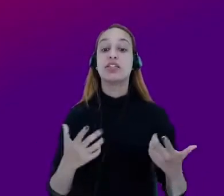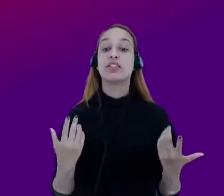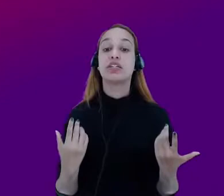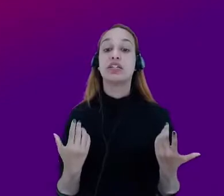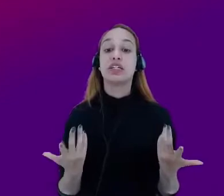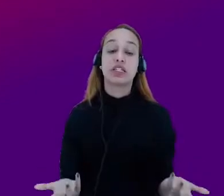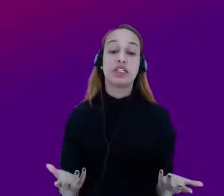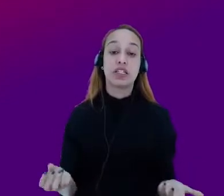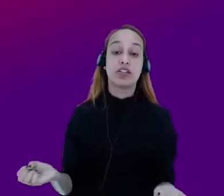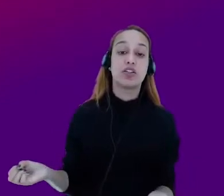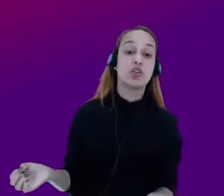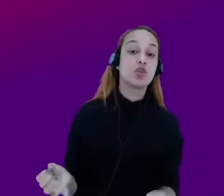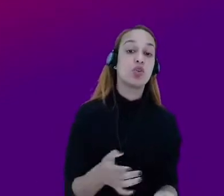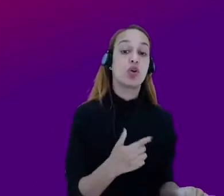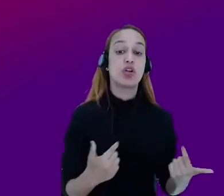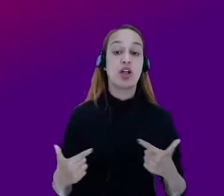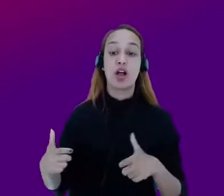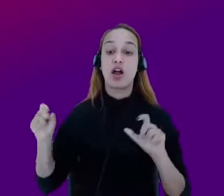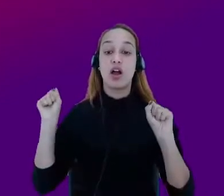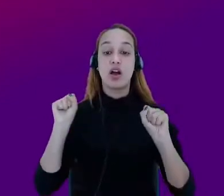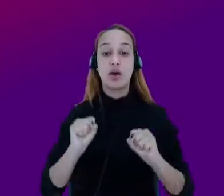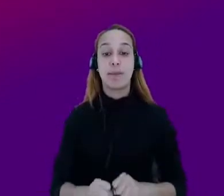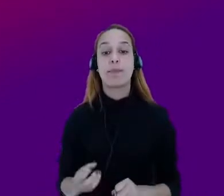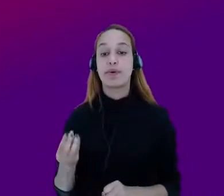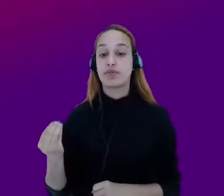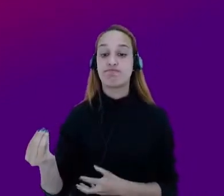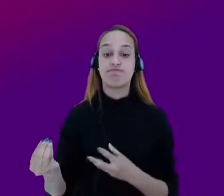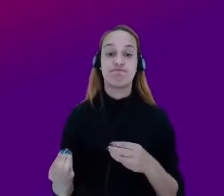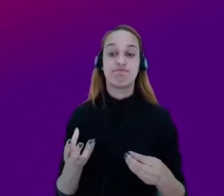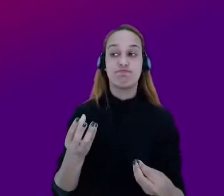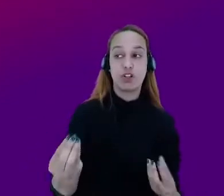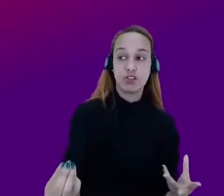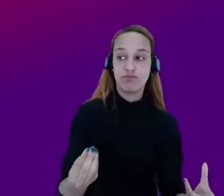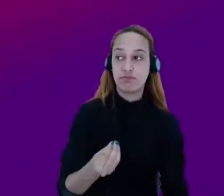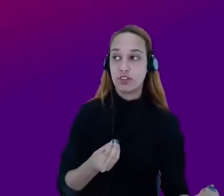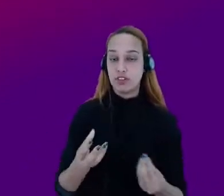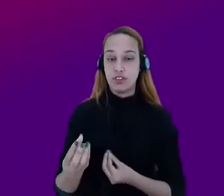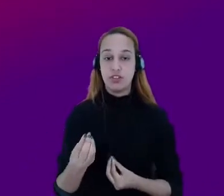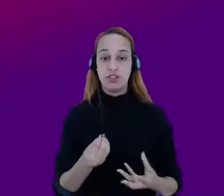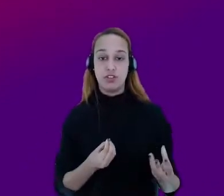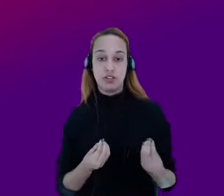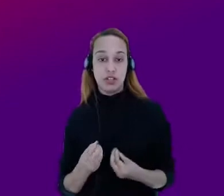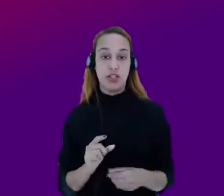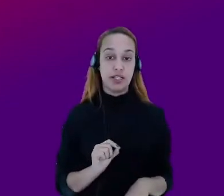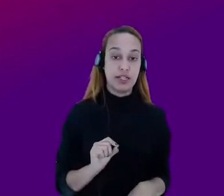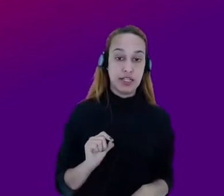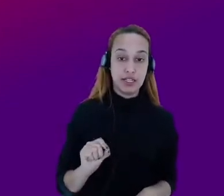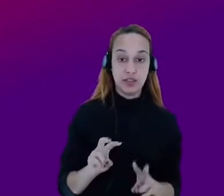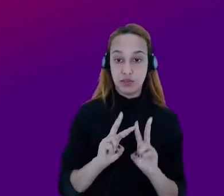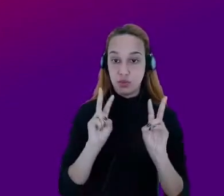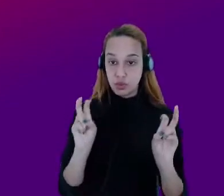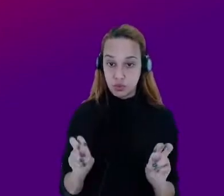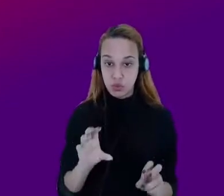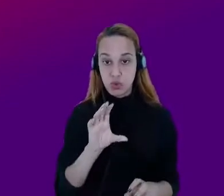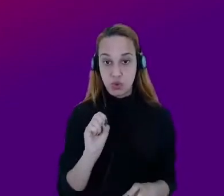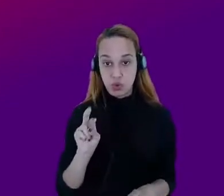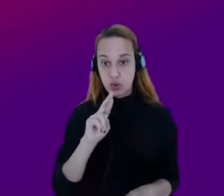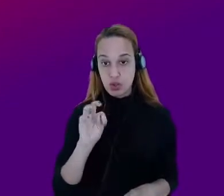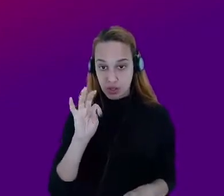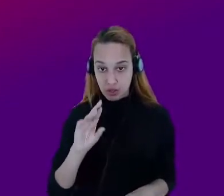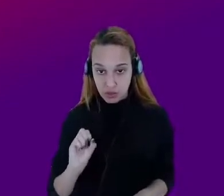novo negócio possa chegar em algum momento. E isso é, assim, para os corretores de seguro, um grande